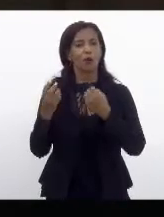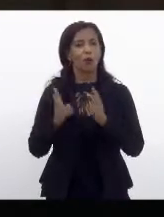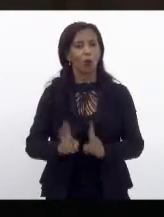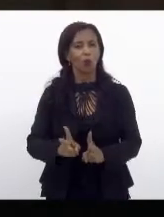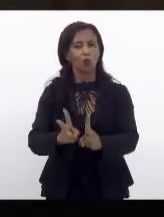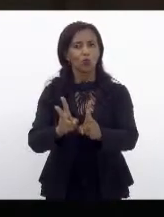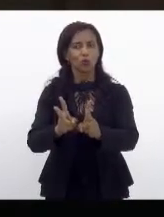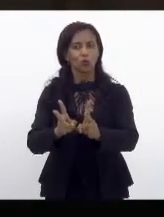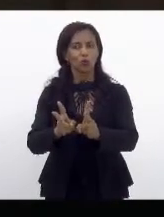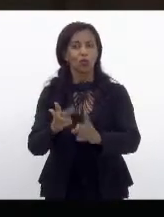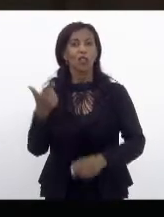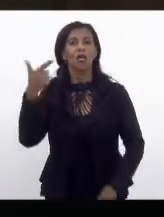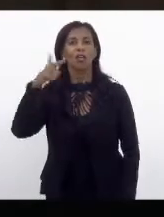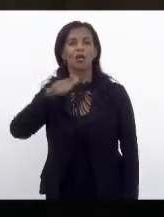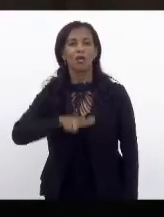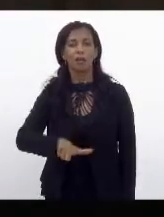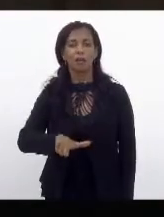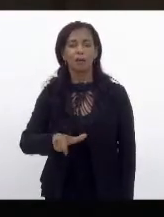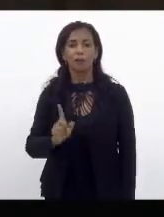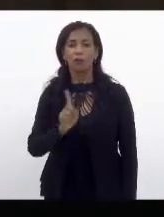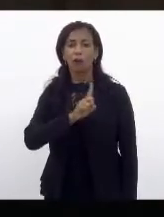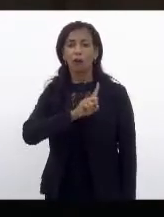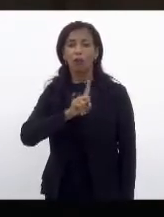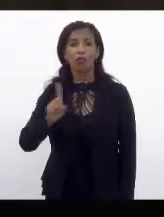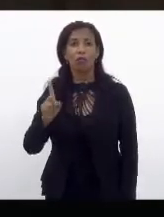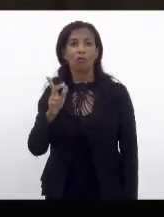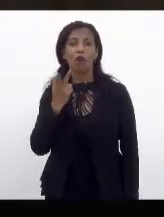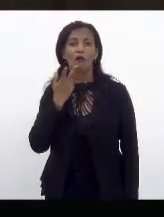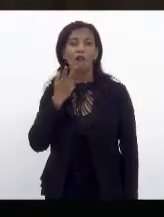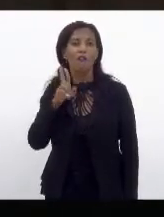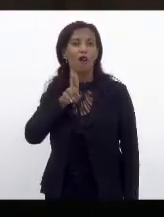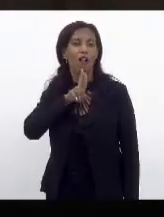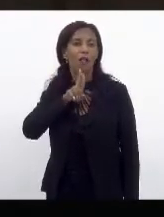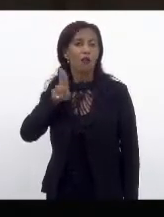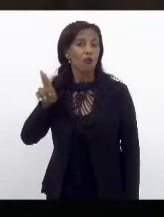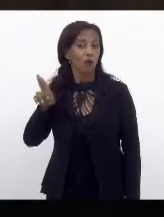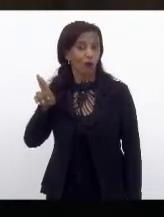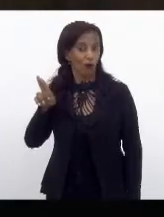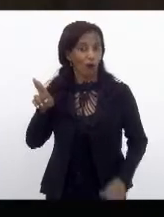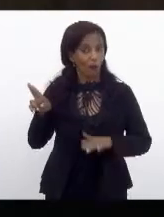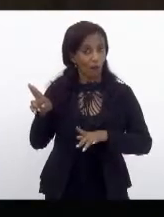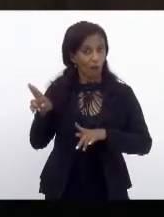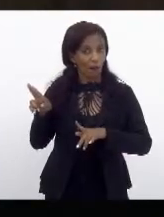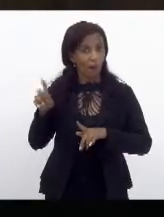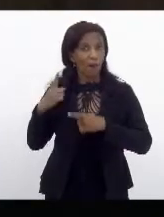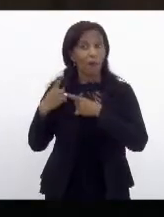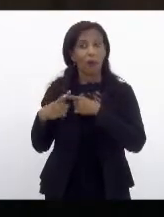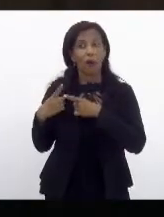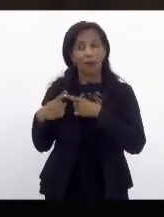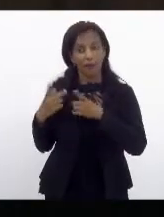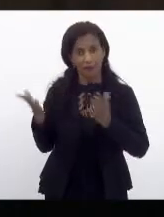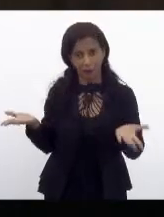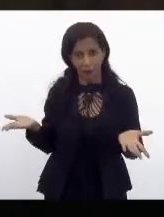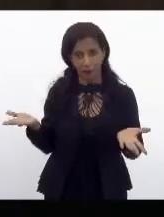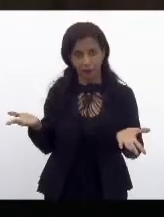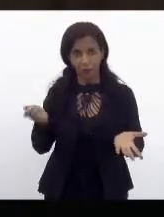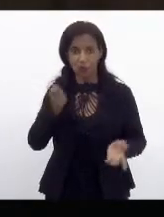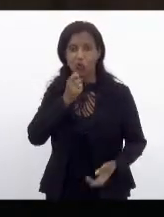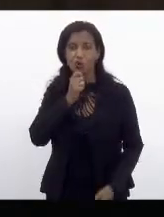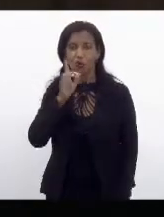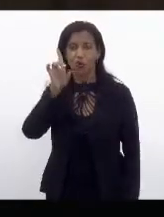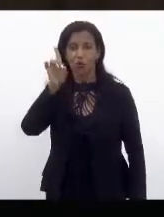seguimento. E, repito, não falei o nome do dito cujo, portanto, não tem